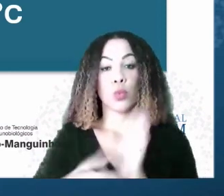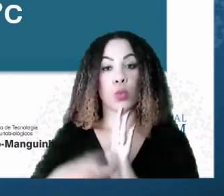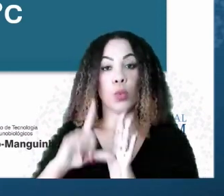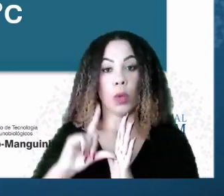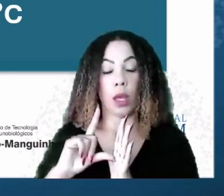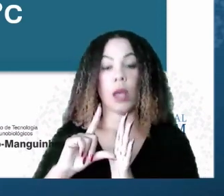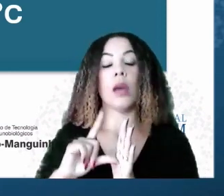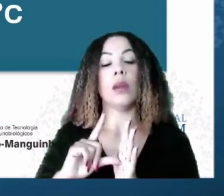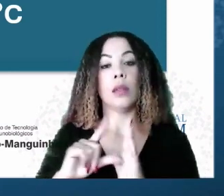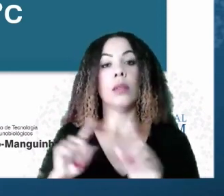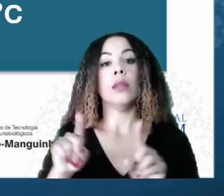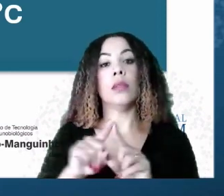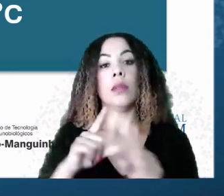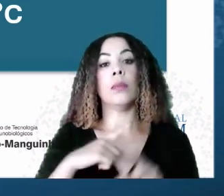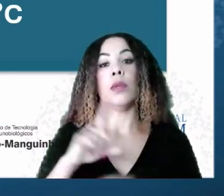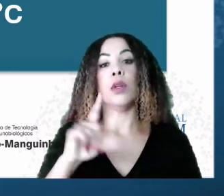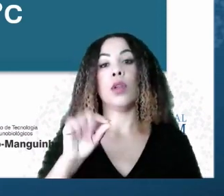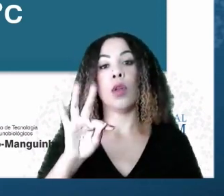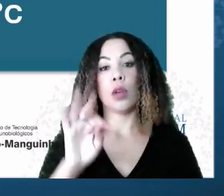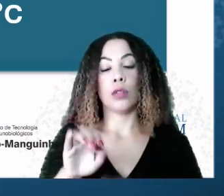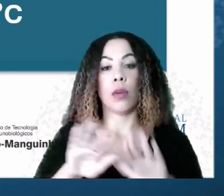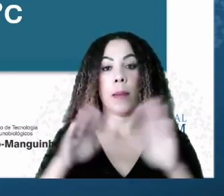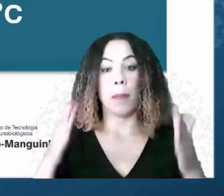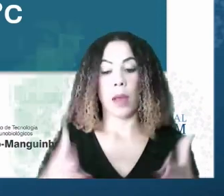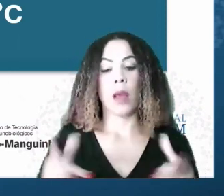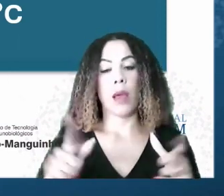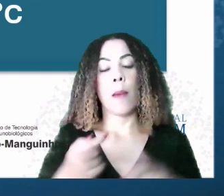ainda com lote de bancada, lote pequeno,